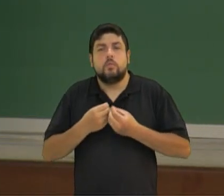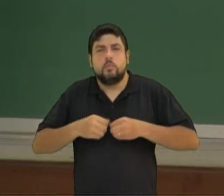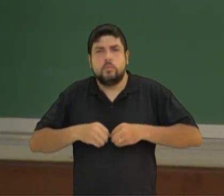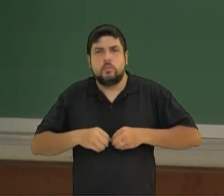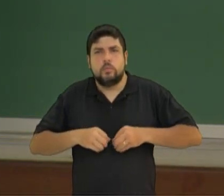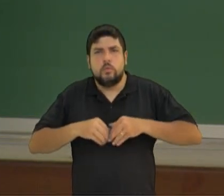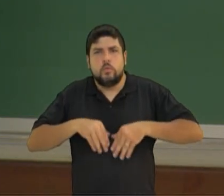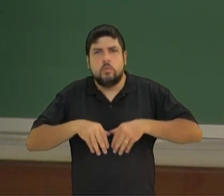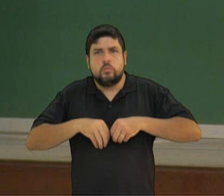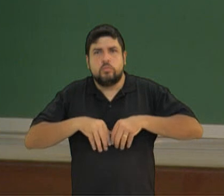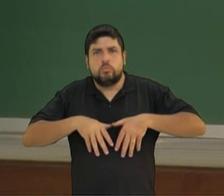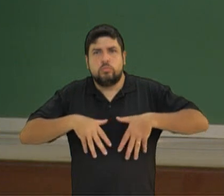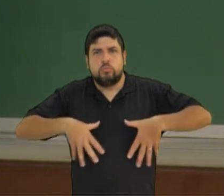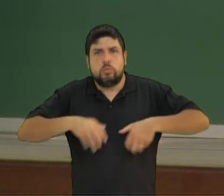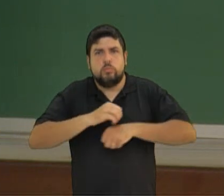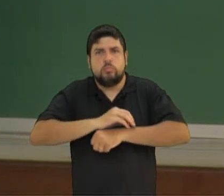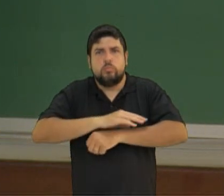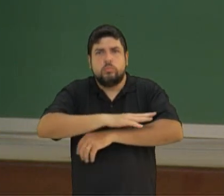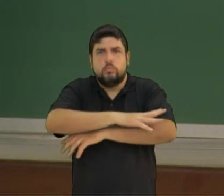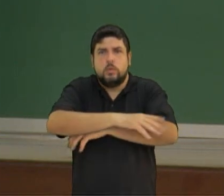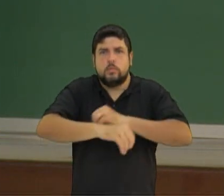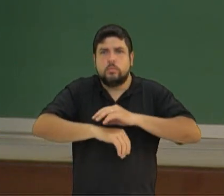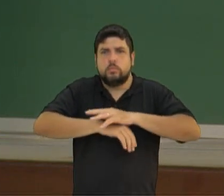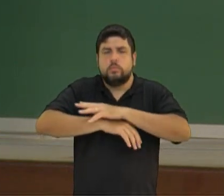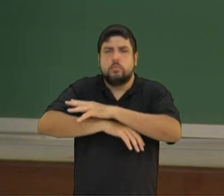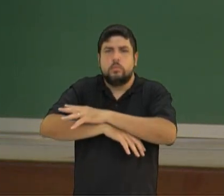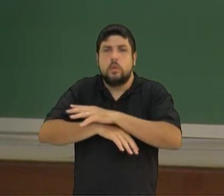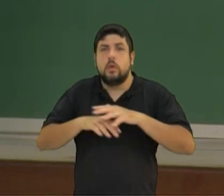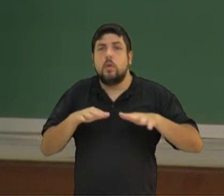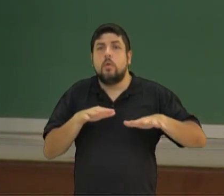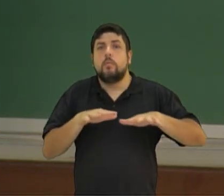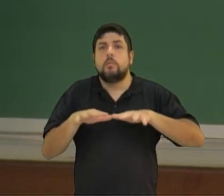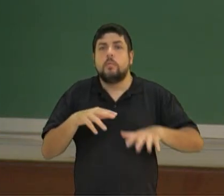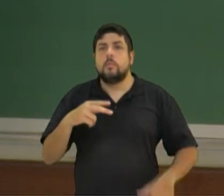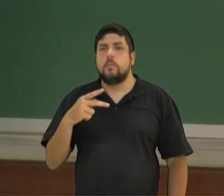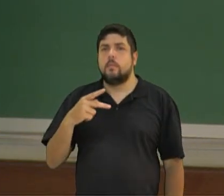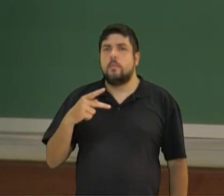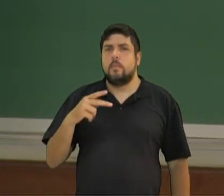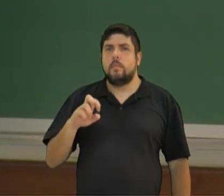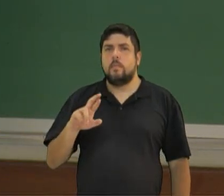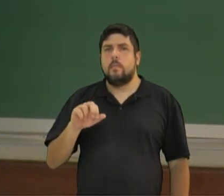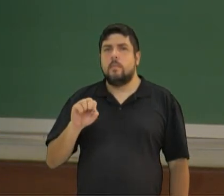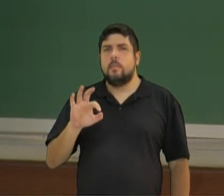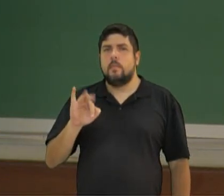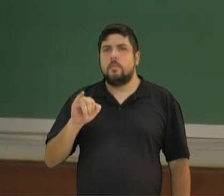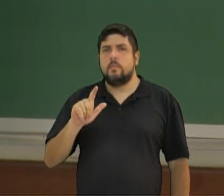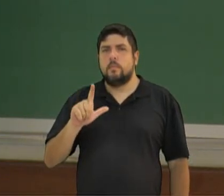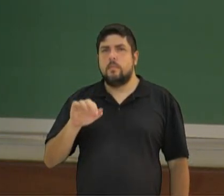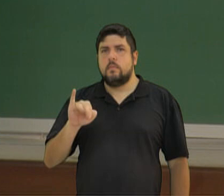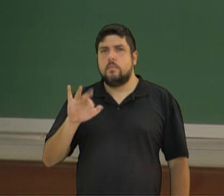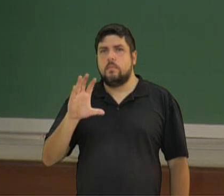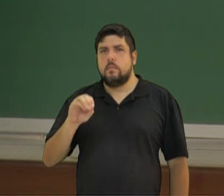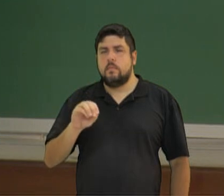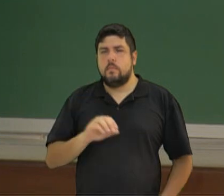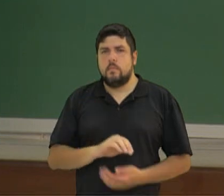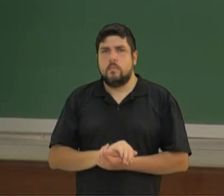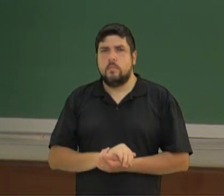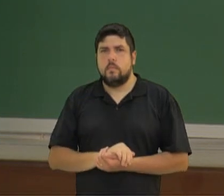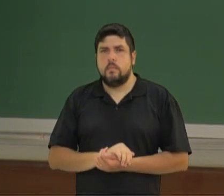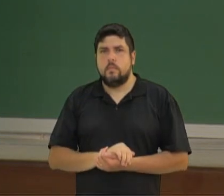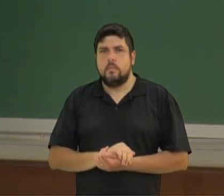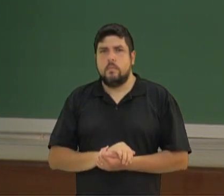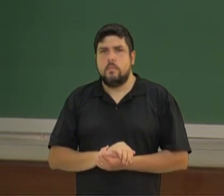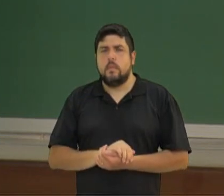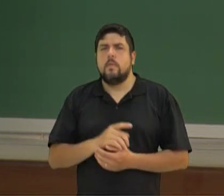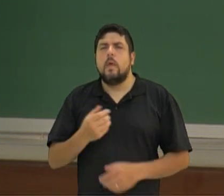por esses conjuntos de tubos, num movimento chamado movimento peristáltico. Você se preocupa,